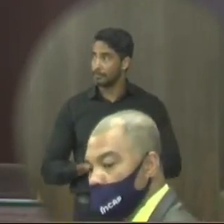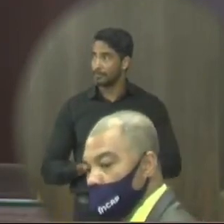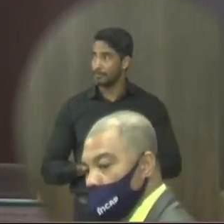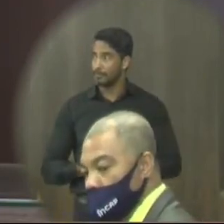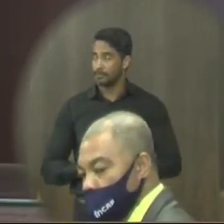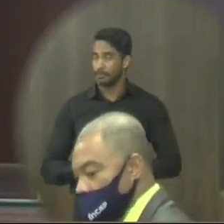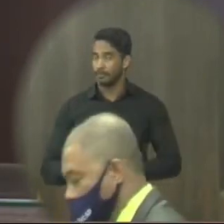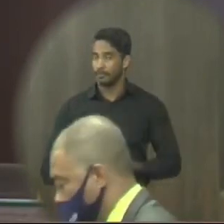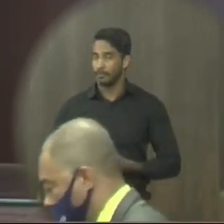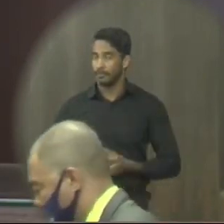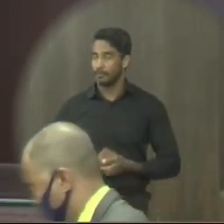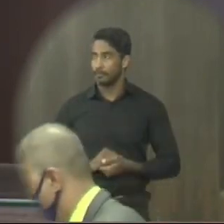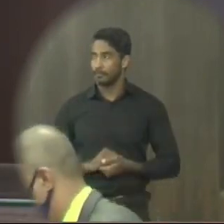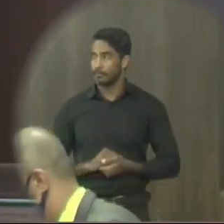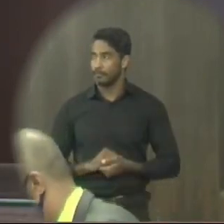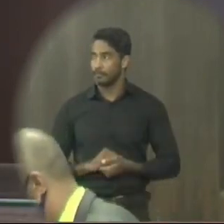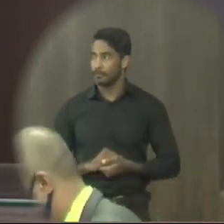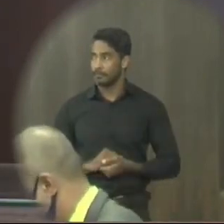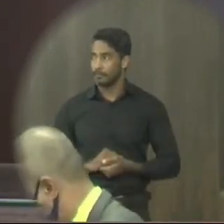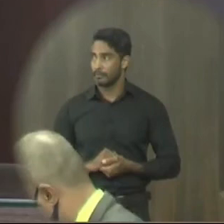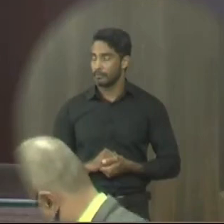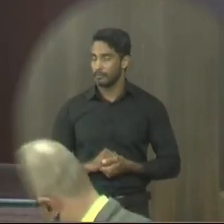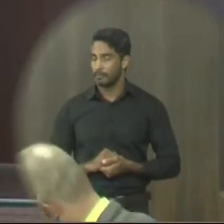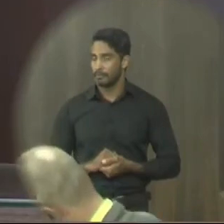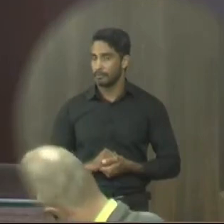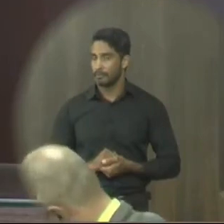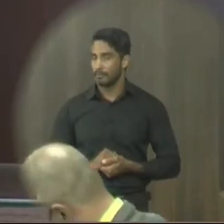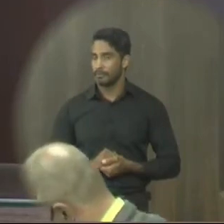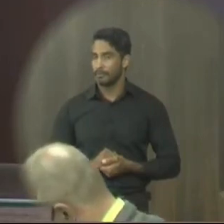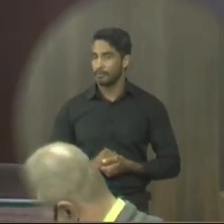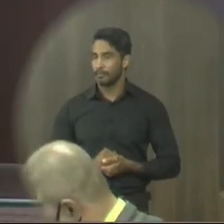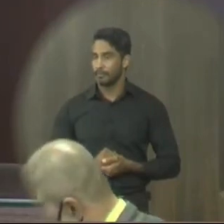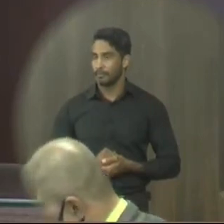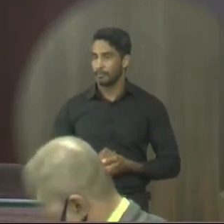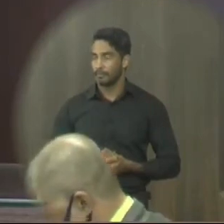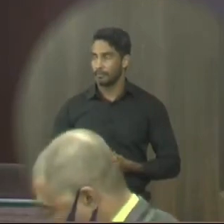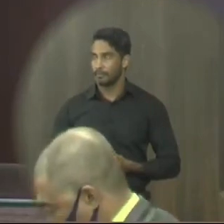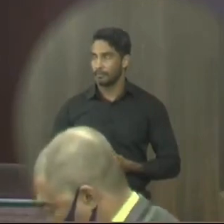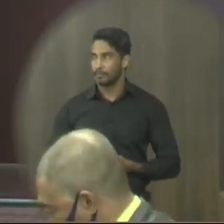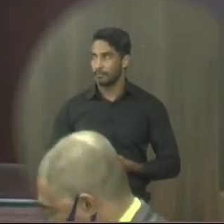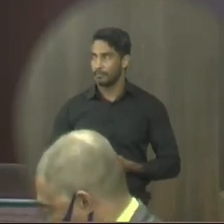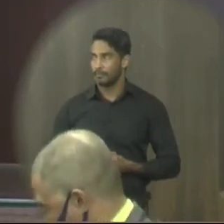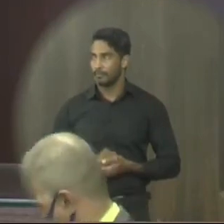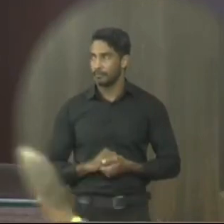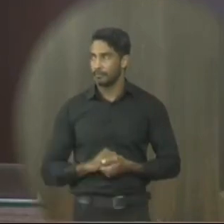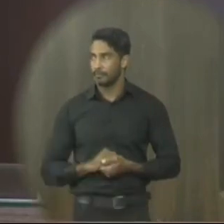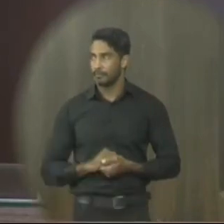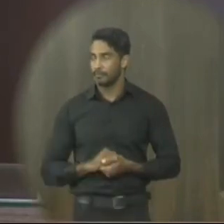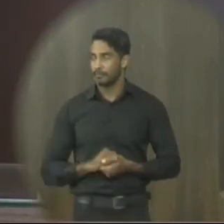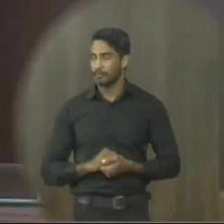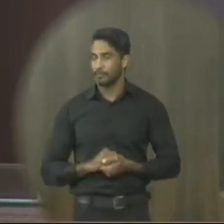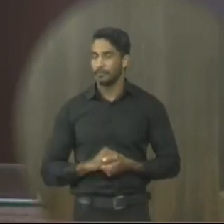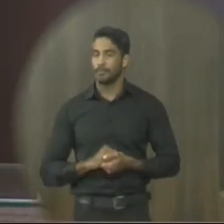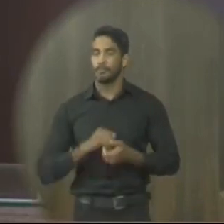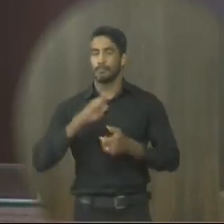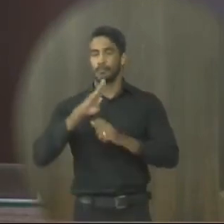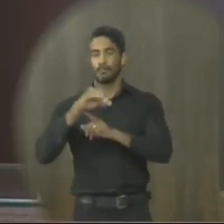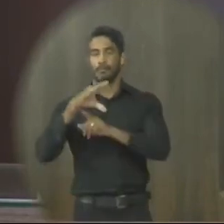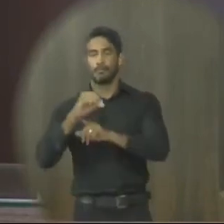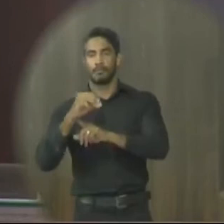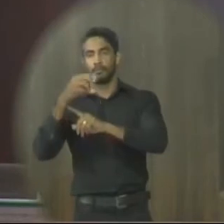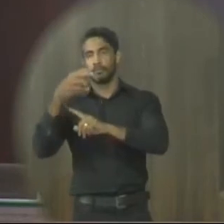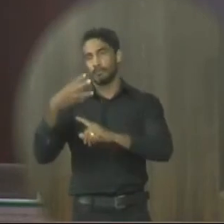o competente setor da prefeitura realize-se a troca urgente das lâmpadas queimadas dos postos de iluminação pública localizados no Beco 3, no